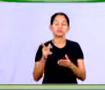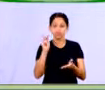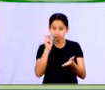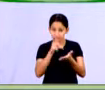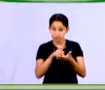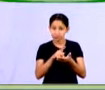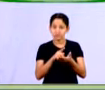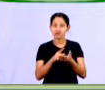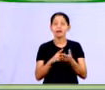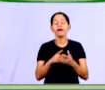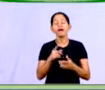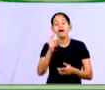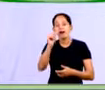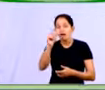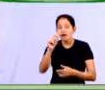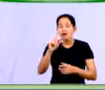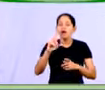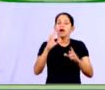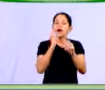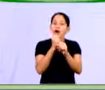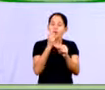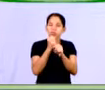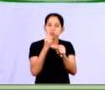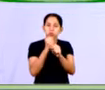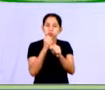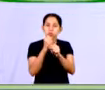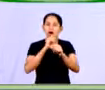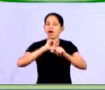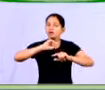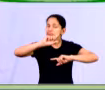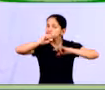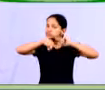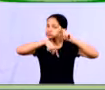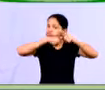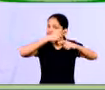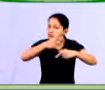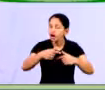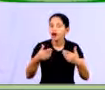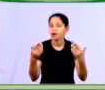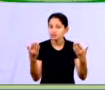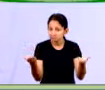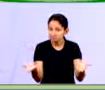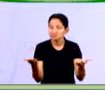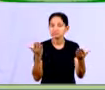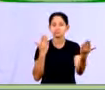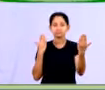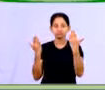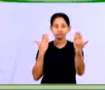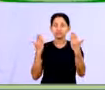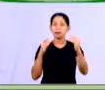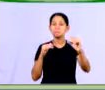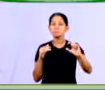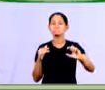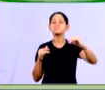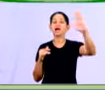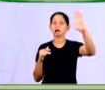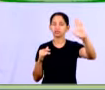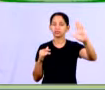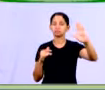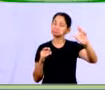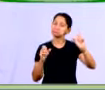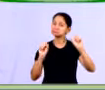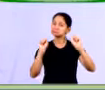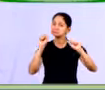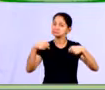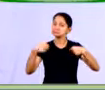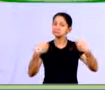falando assim, valor do presente calculado, então o valor hoje for maior que o valor atual, significa que eu devo